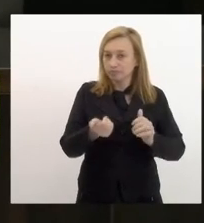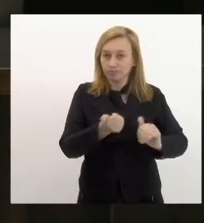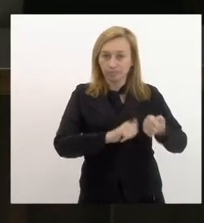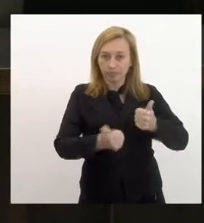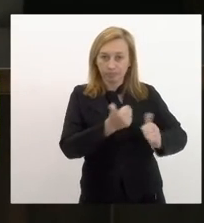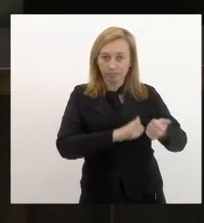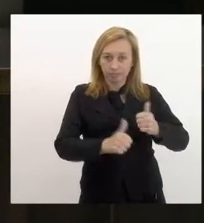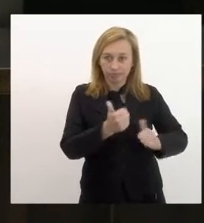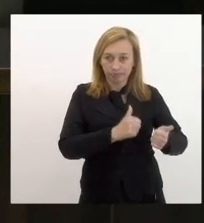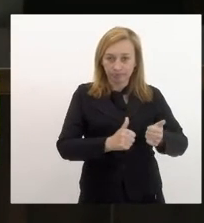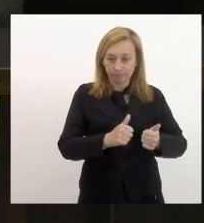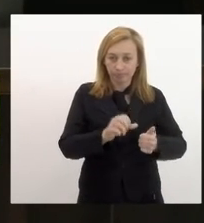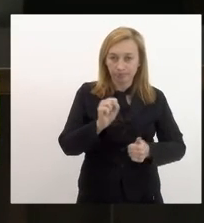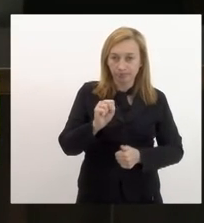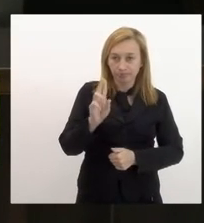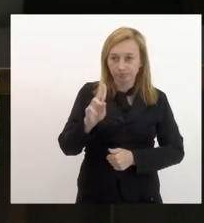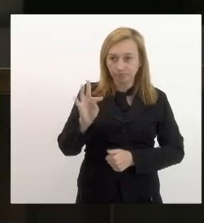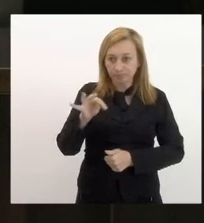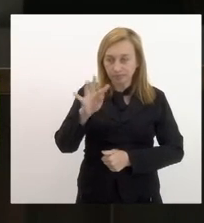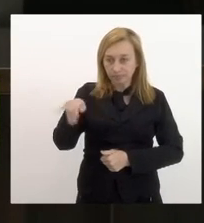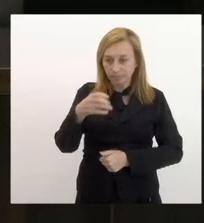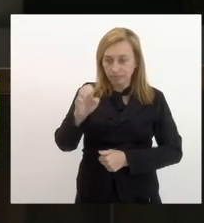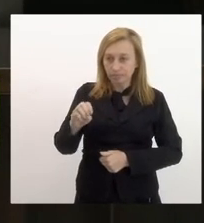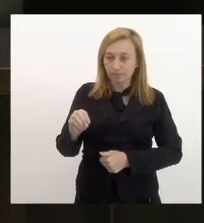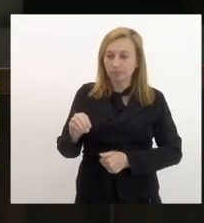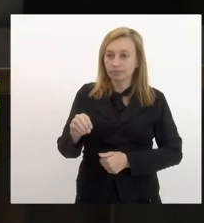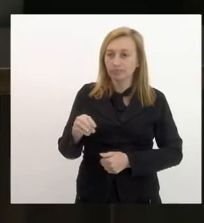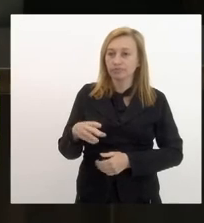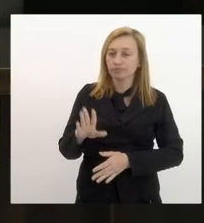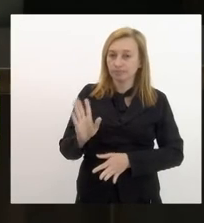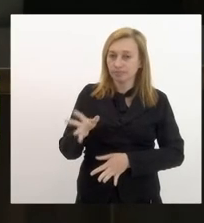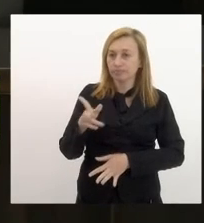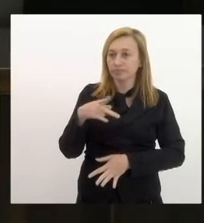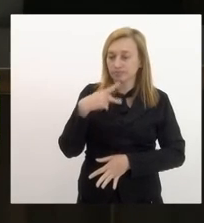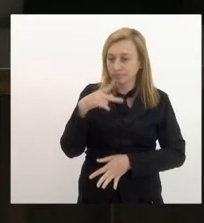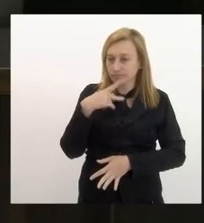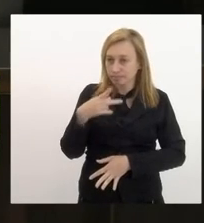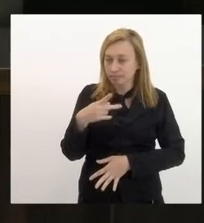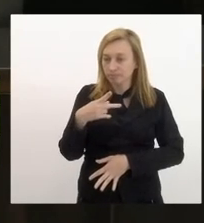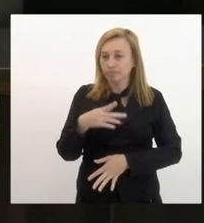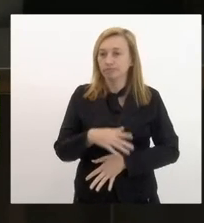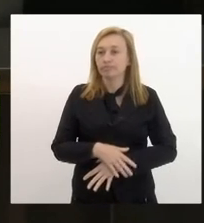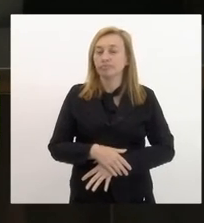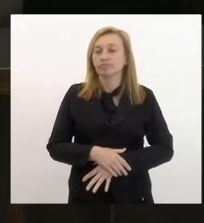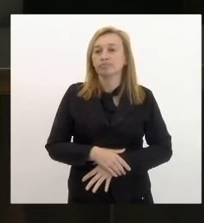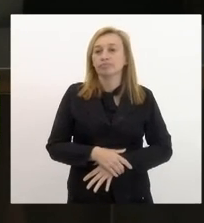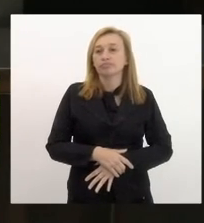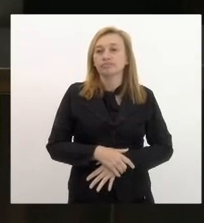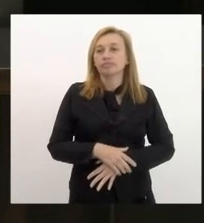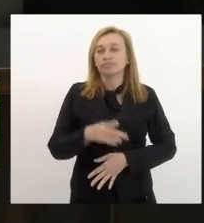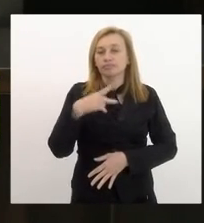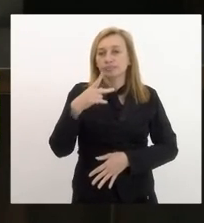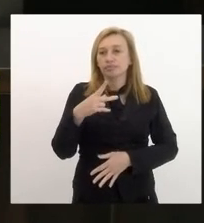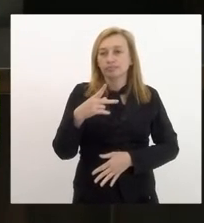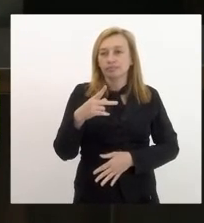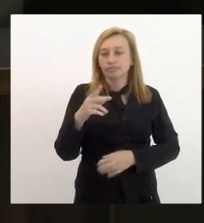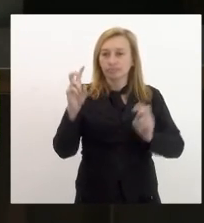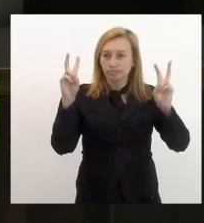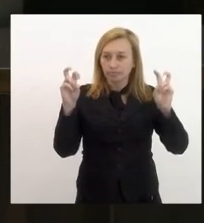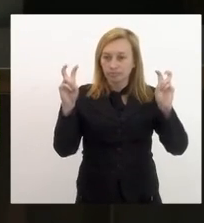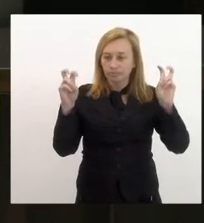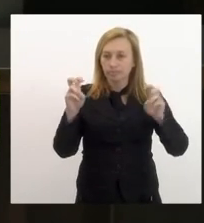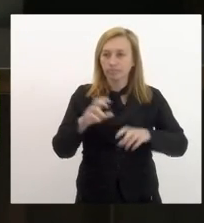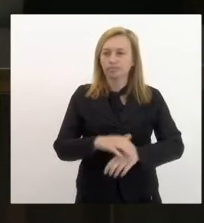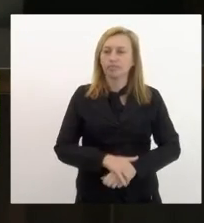subjetivas feitas esses comentários já que eu fiz levantei questões